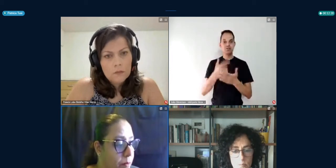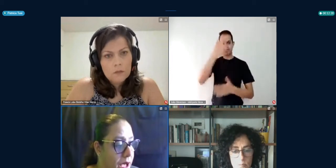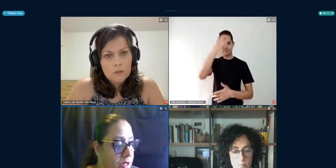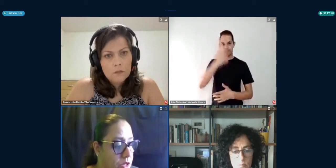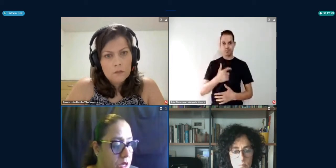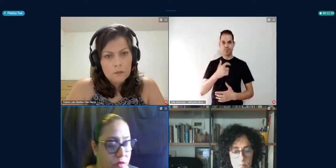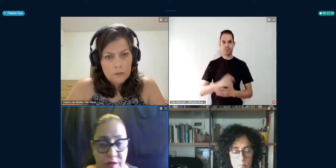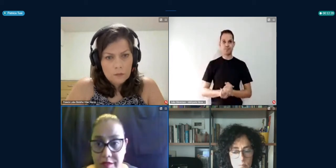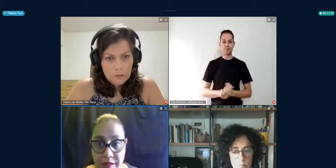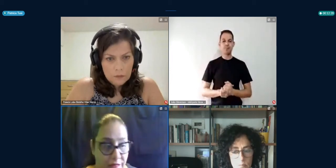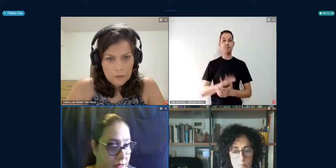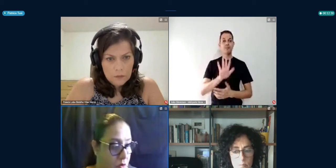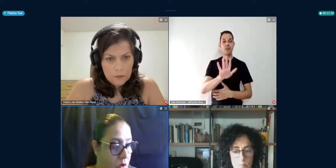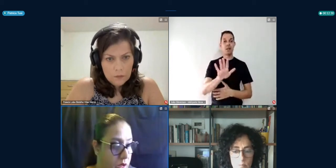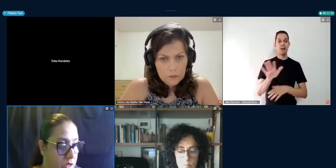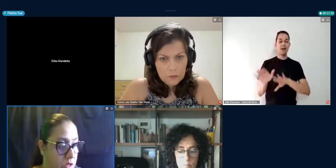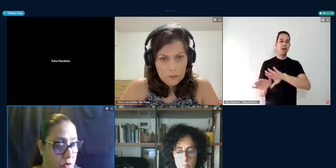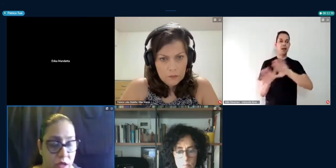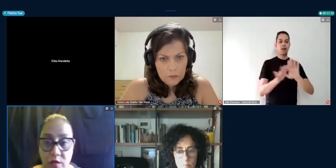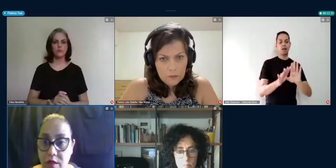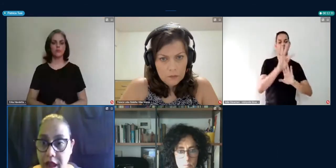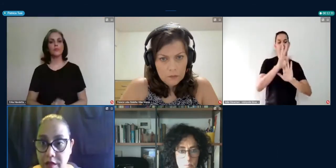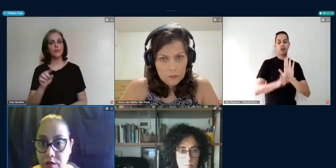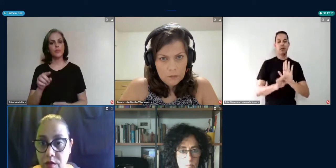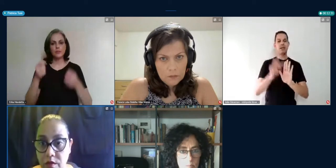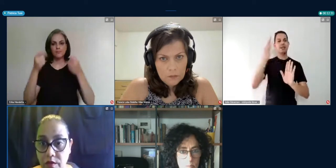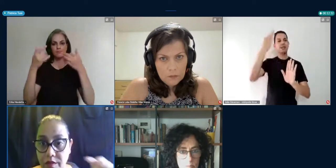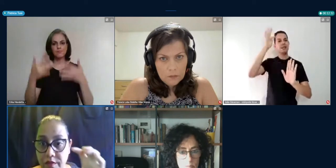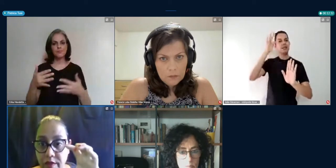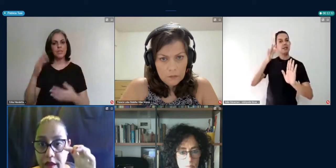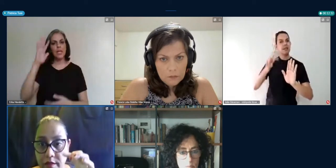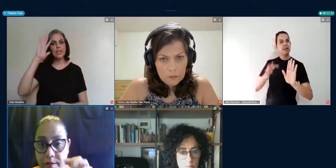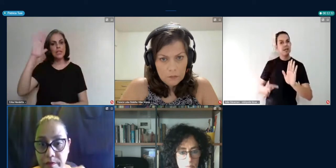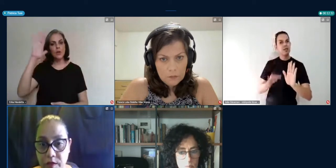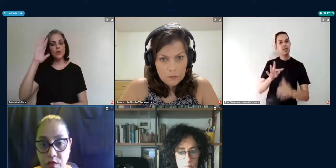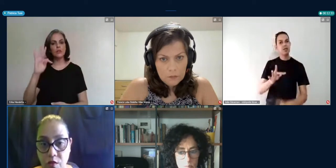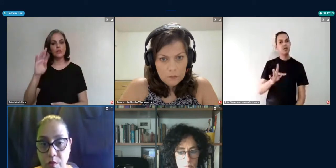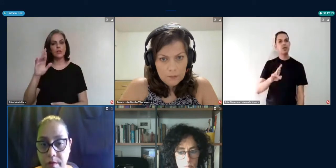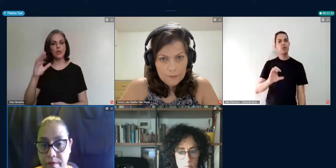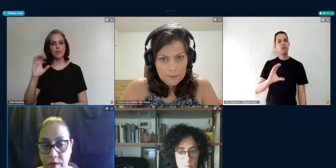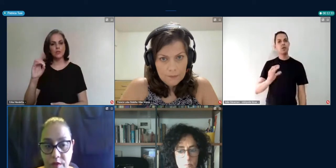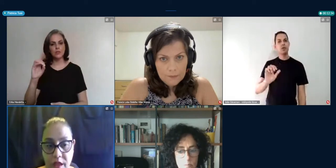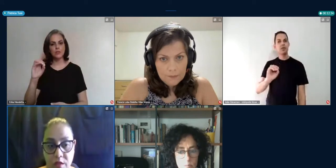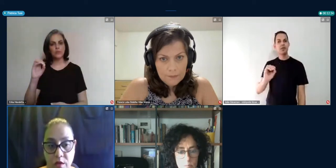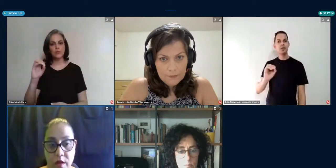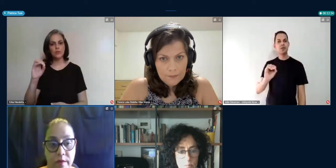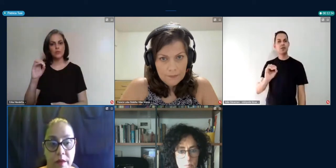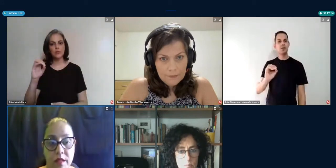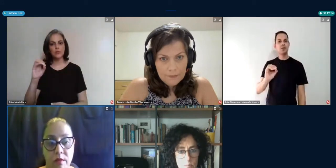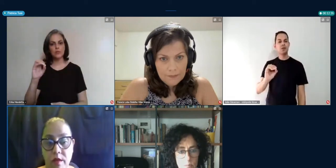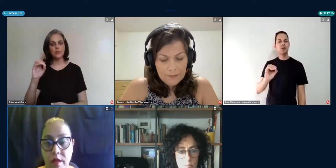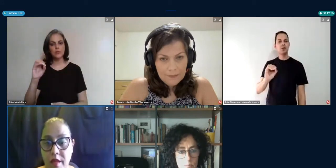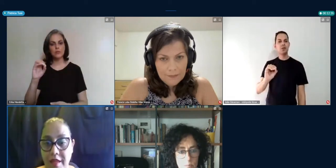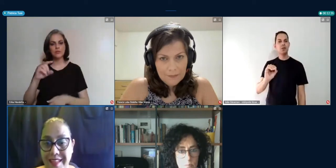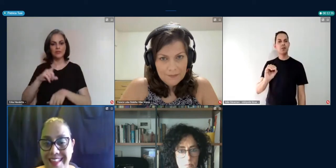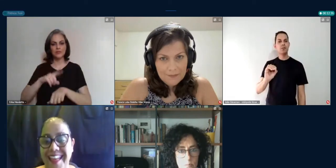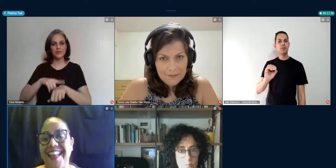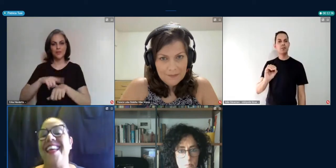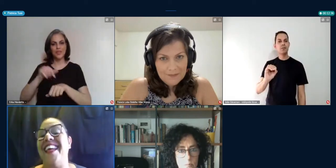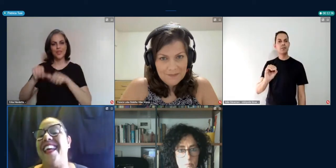Na parte em que você traz a teórica de teoria do traço, você faz... Desculpa, não vi que era troca. Perdão.